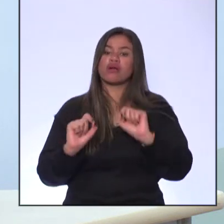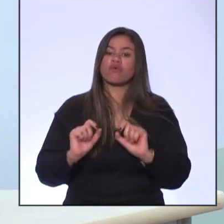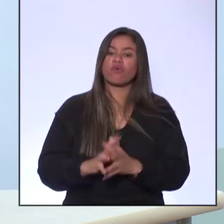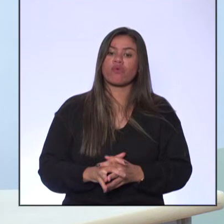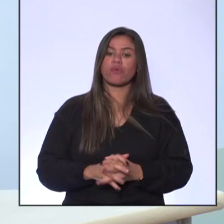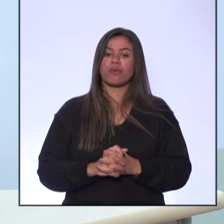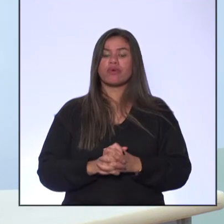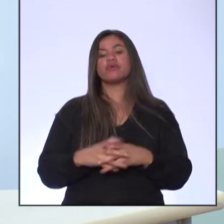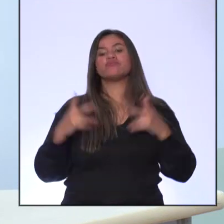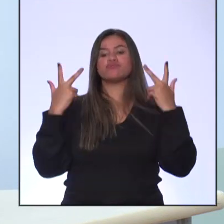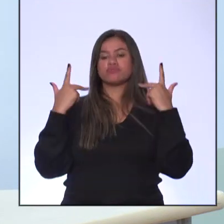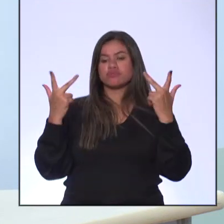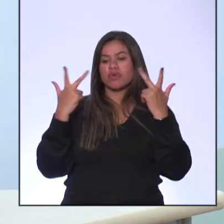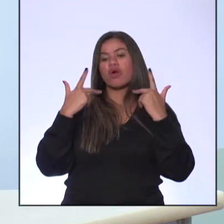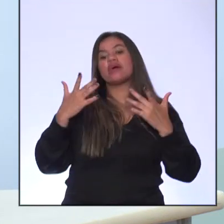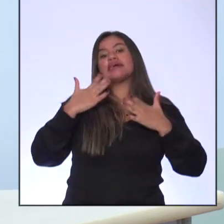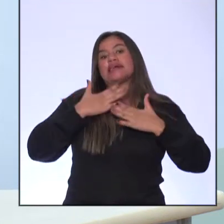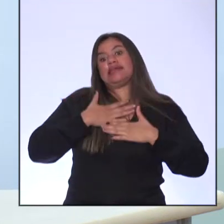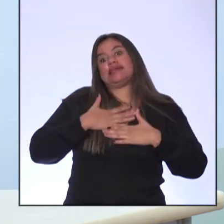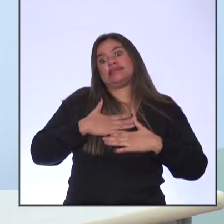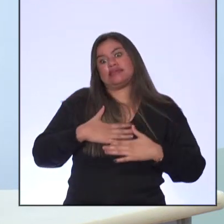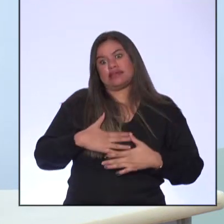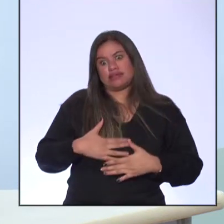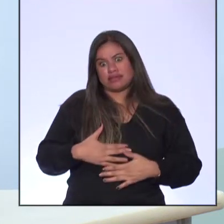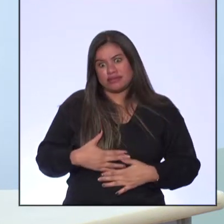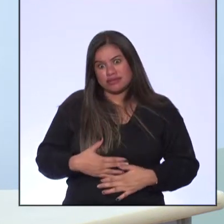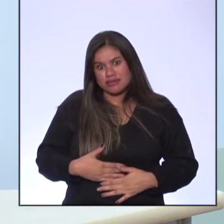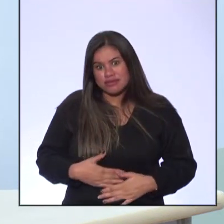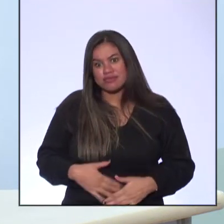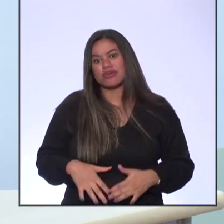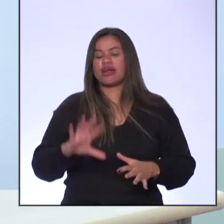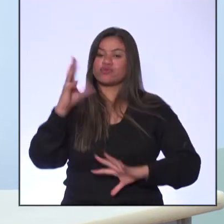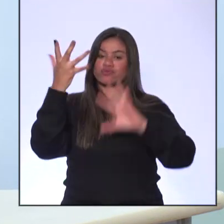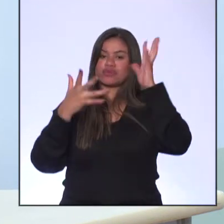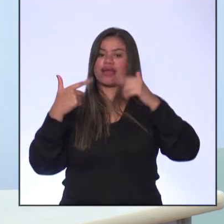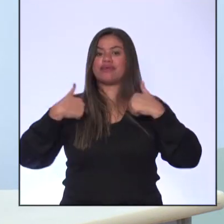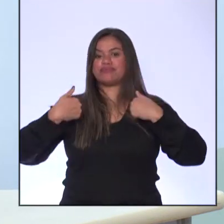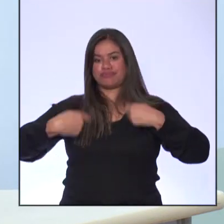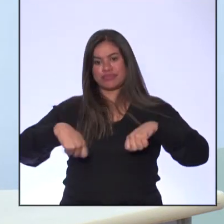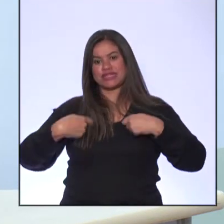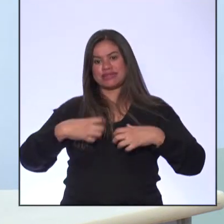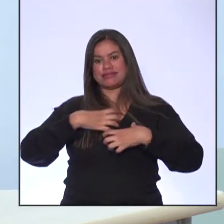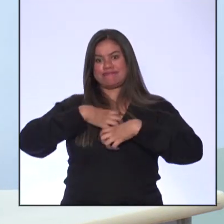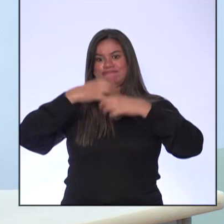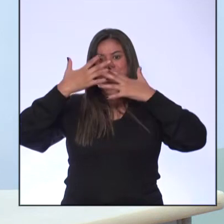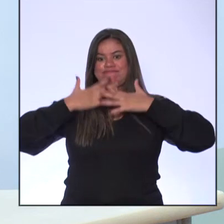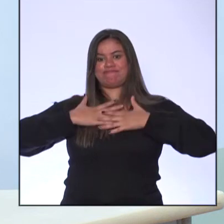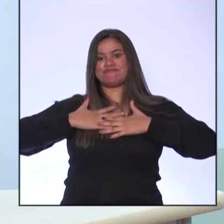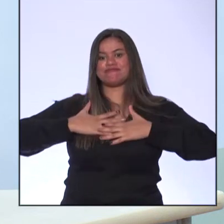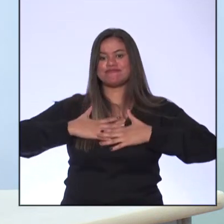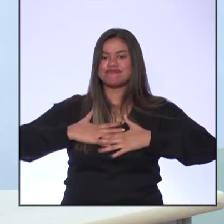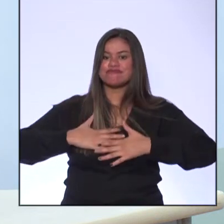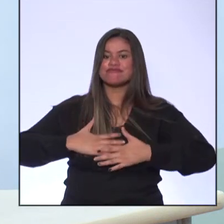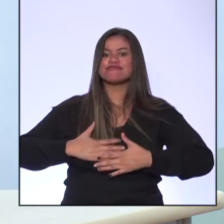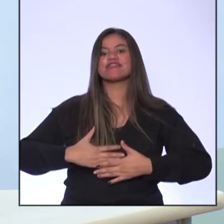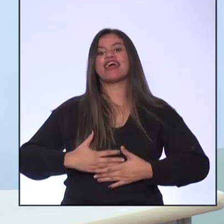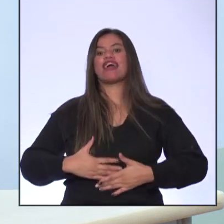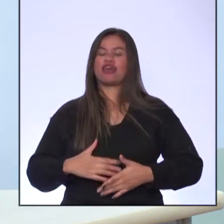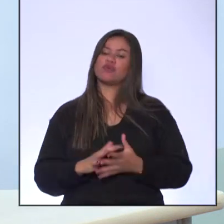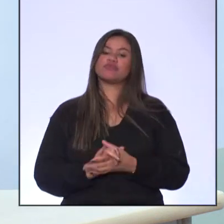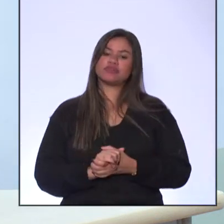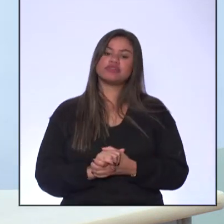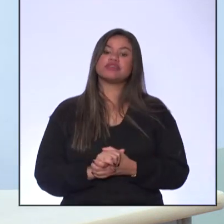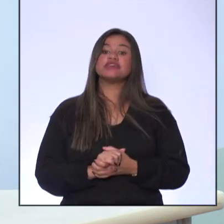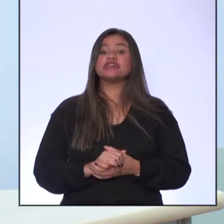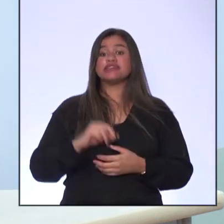Ter naturalidade, manter a calma, né, durante as situações. Então, essas são algumas questões muito importantes e que